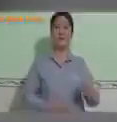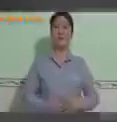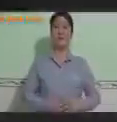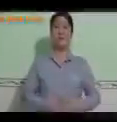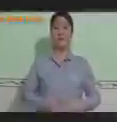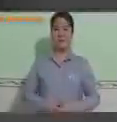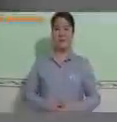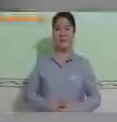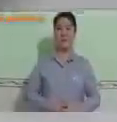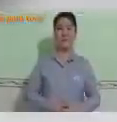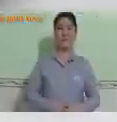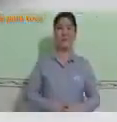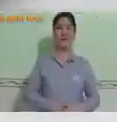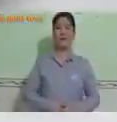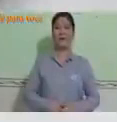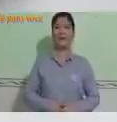COMERMPRATOSPEQUINOS